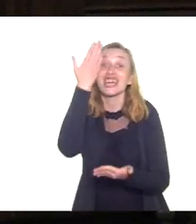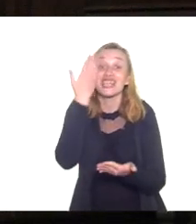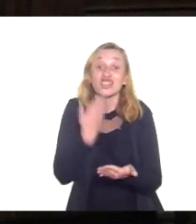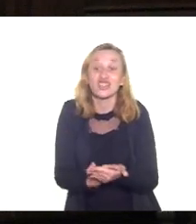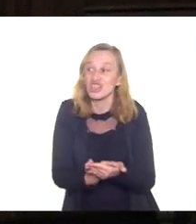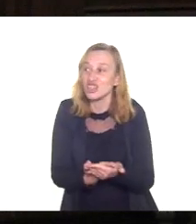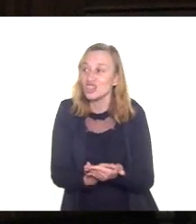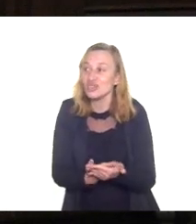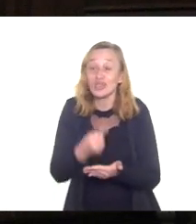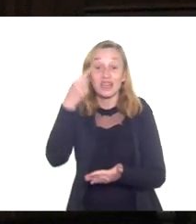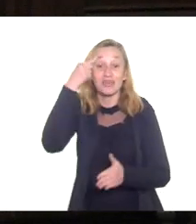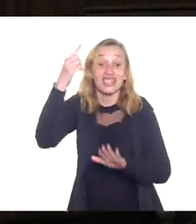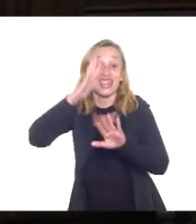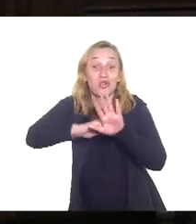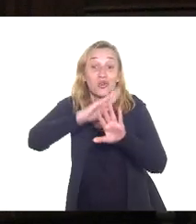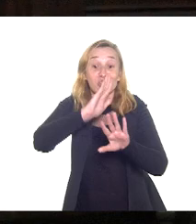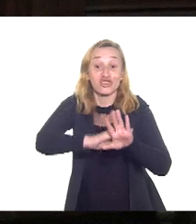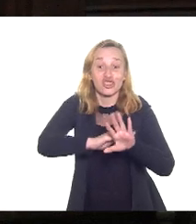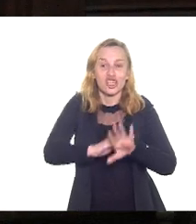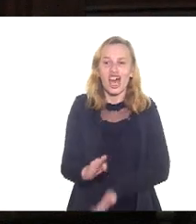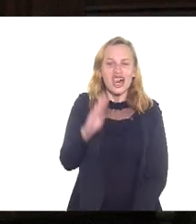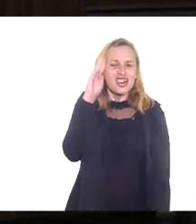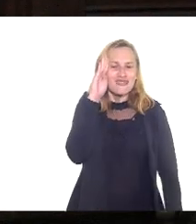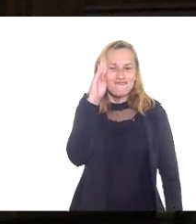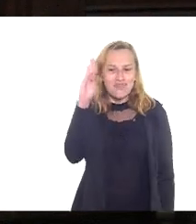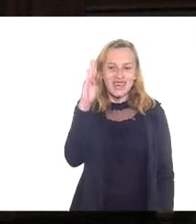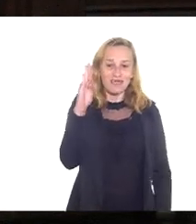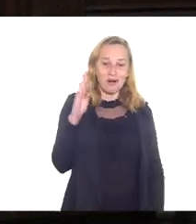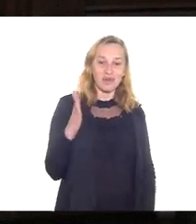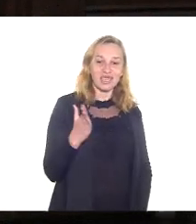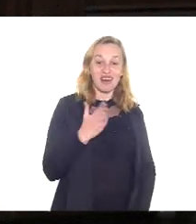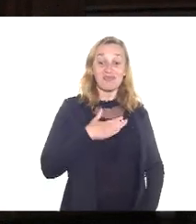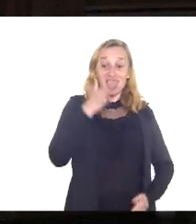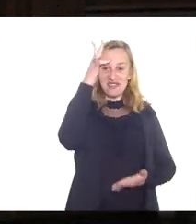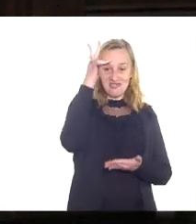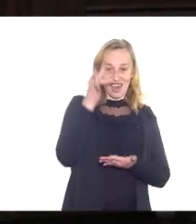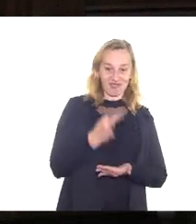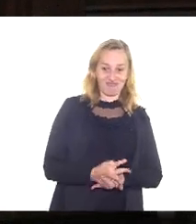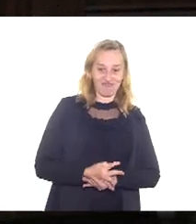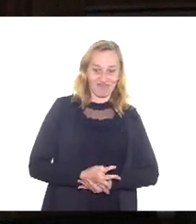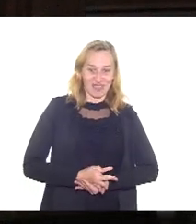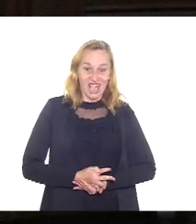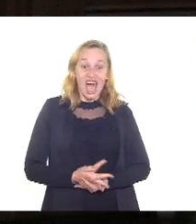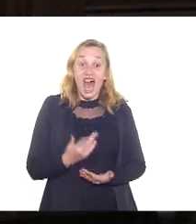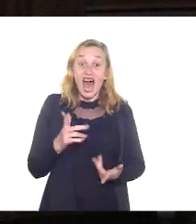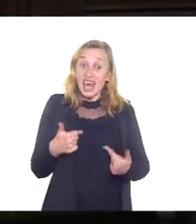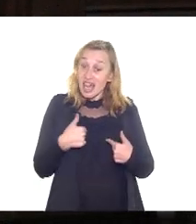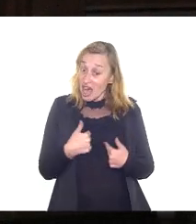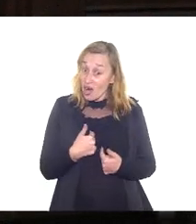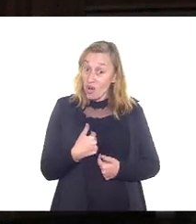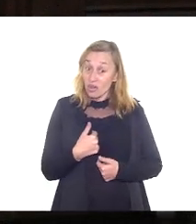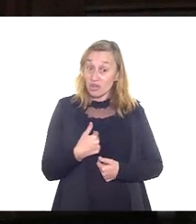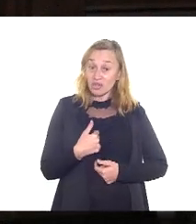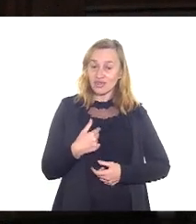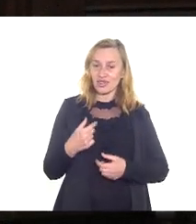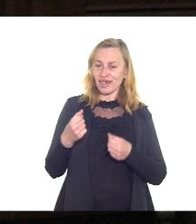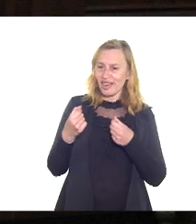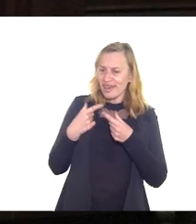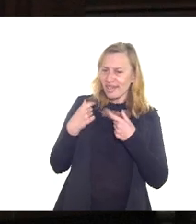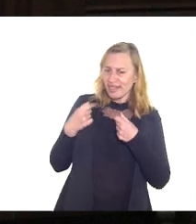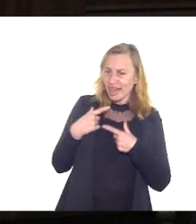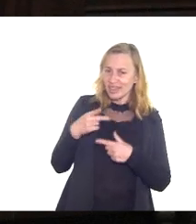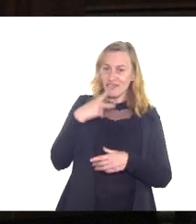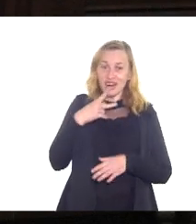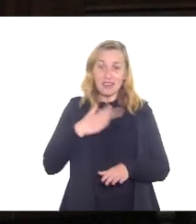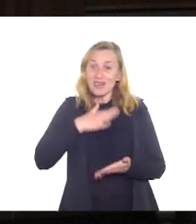as minhas ideologias e principalmente a minha fé. Aí eu fui questionada de estar falando da minha fé aqui